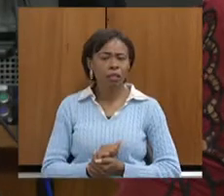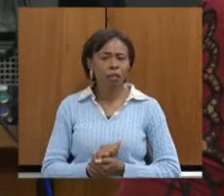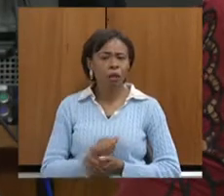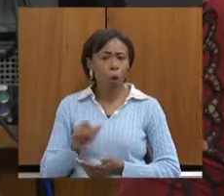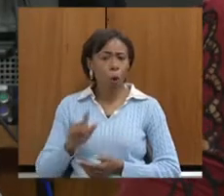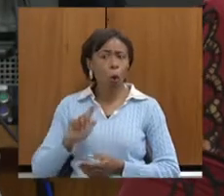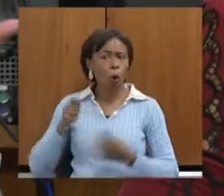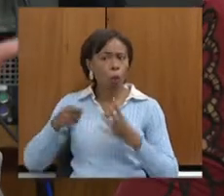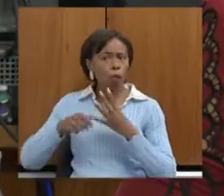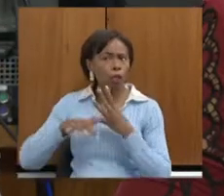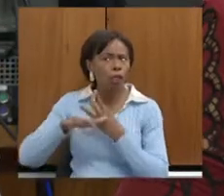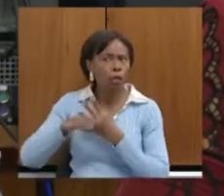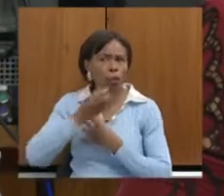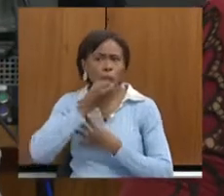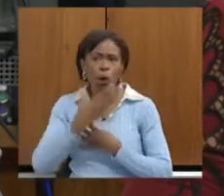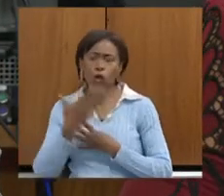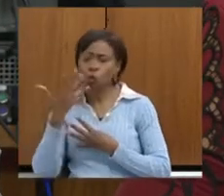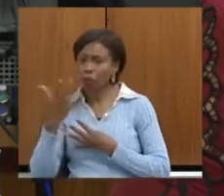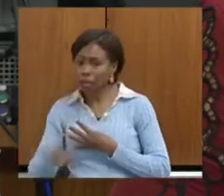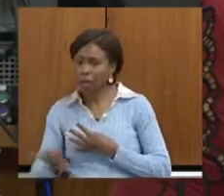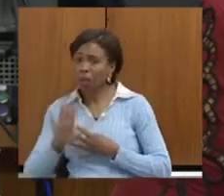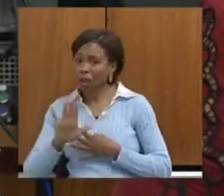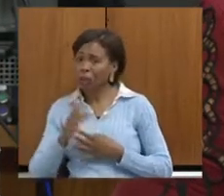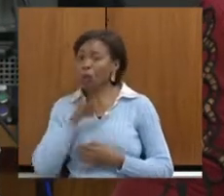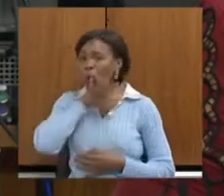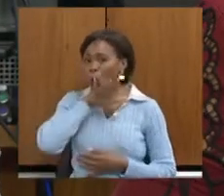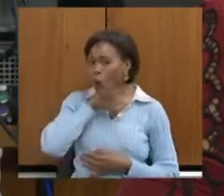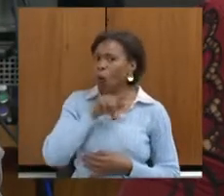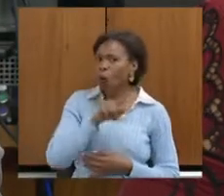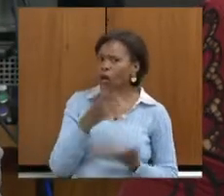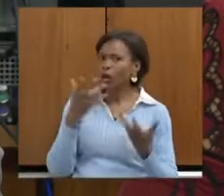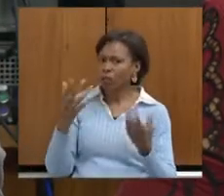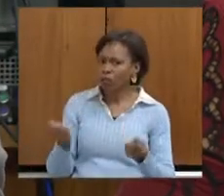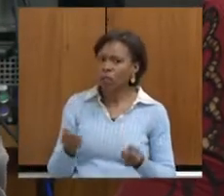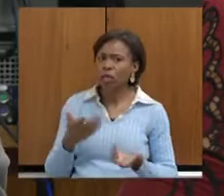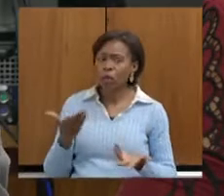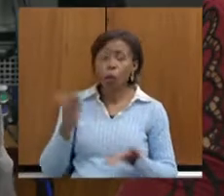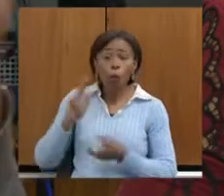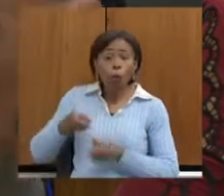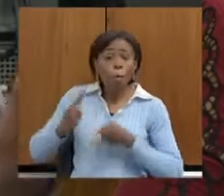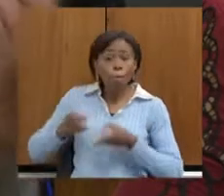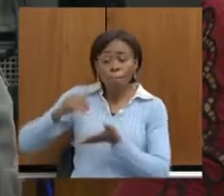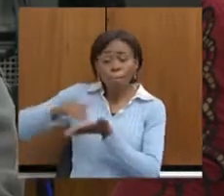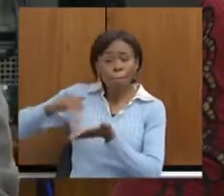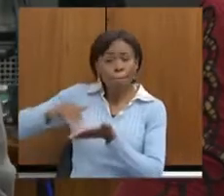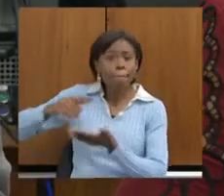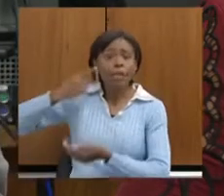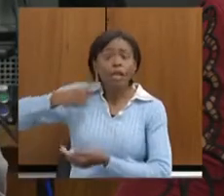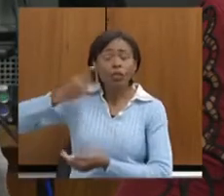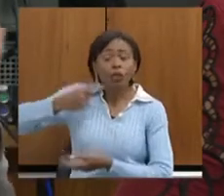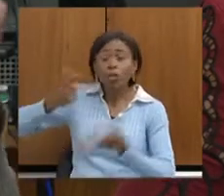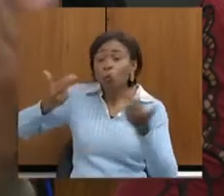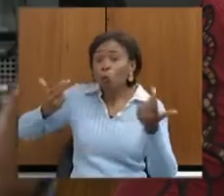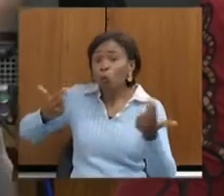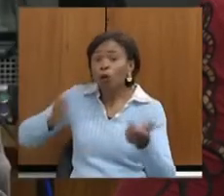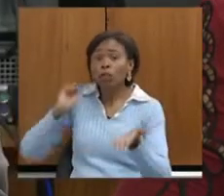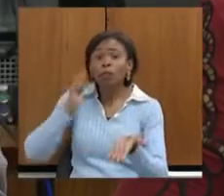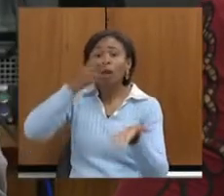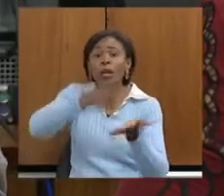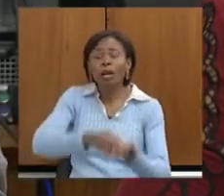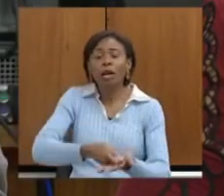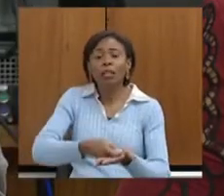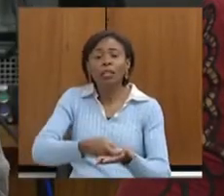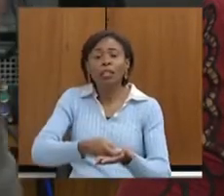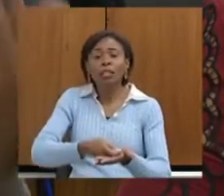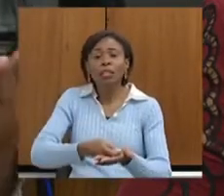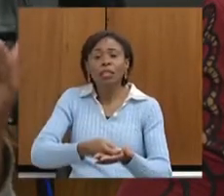Flamengo pegou mesmo escritório tá mesmo parando de uma de quanto custa uma vida que a Mariana que foi baixo eles estão usando para pagar as 12 vida